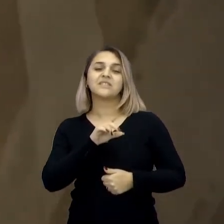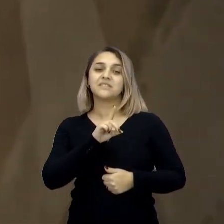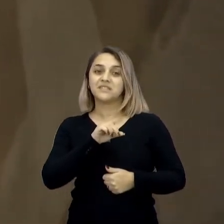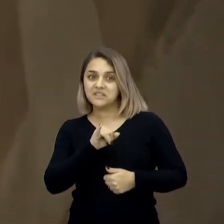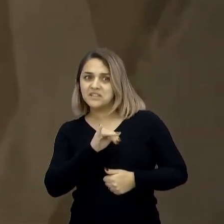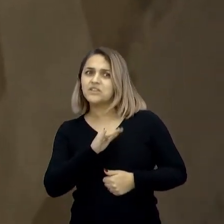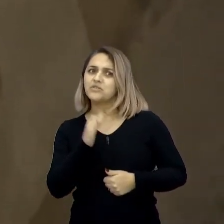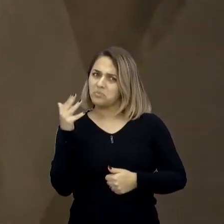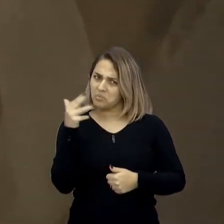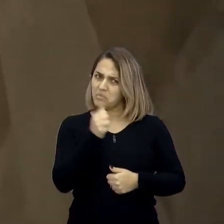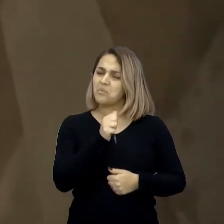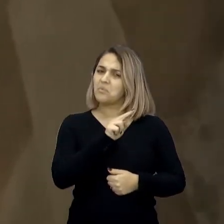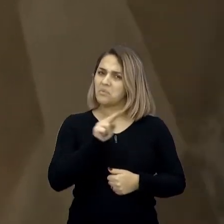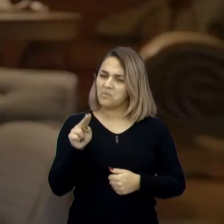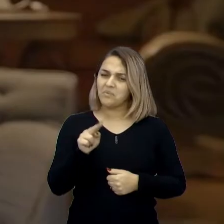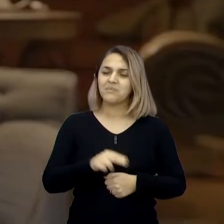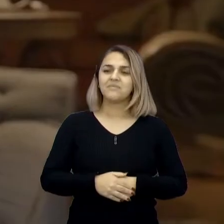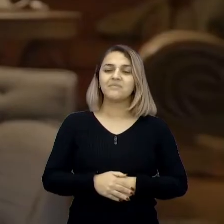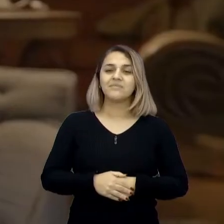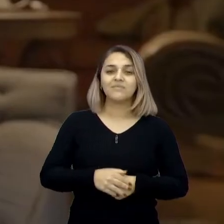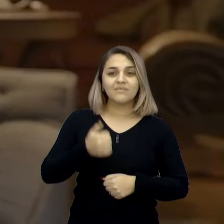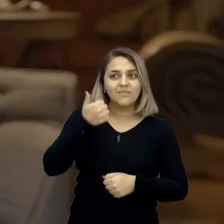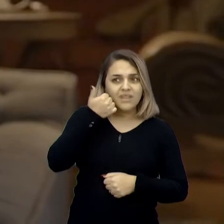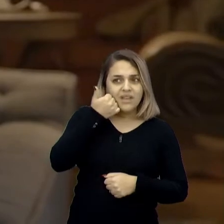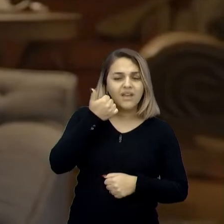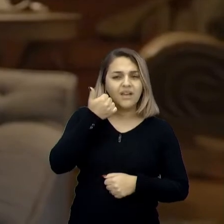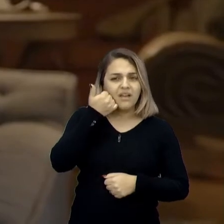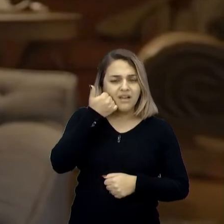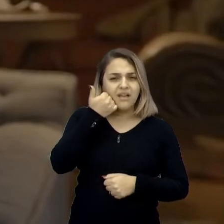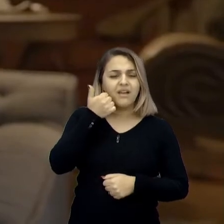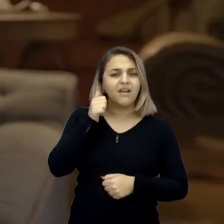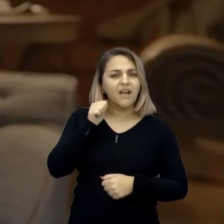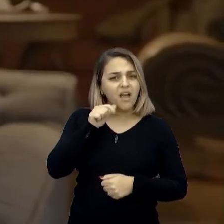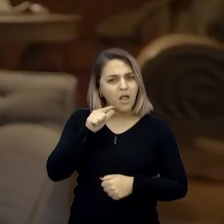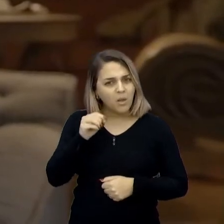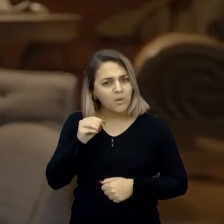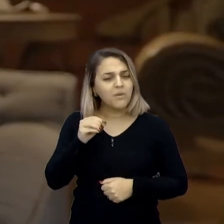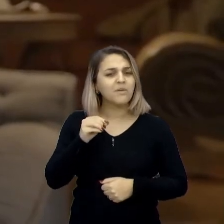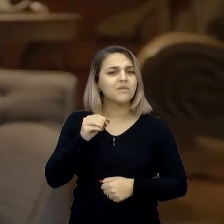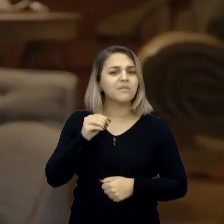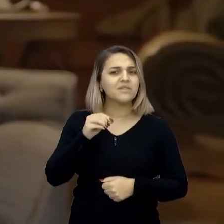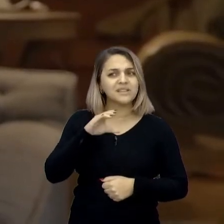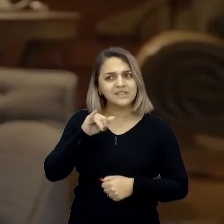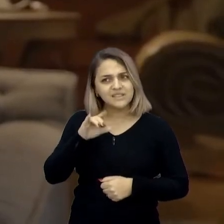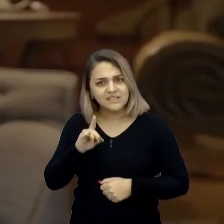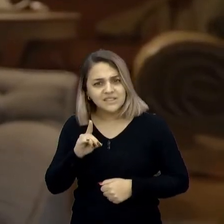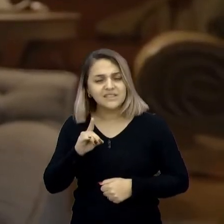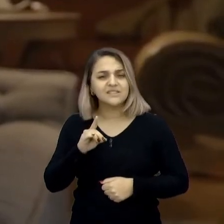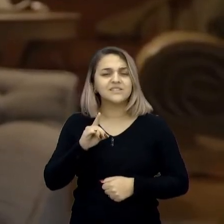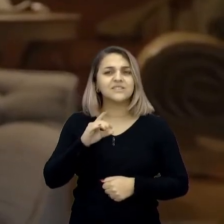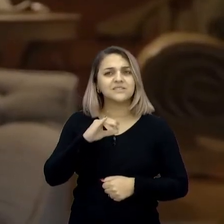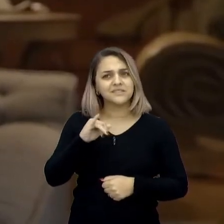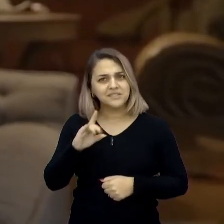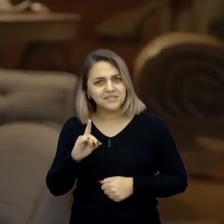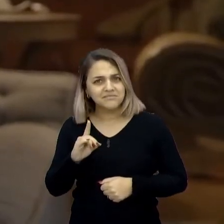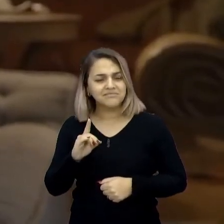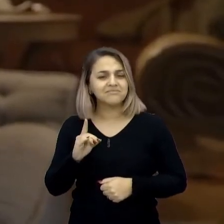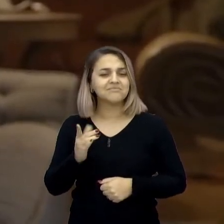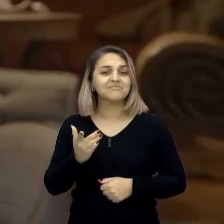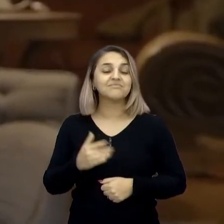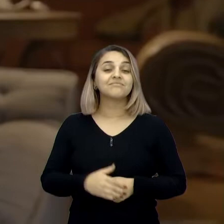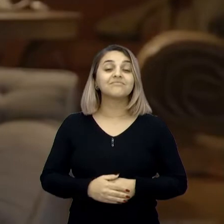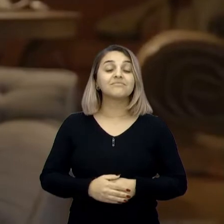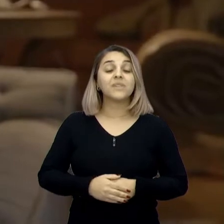bonito. Alô? Alô, Siri? Alô, Siri? Eu